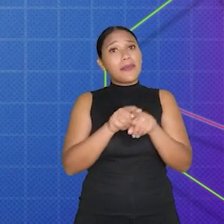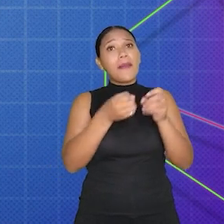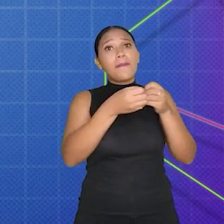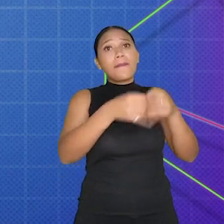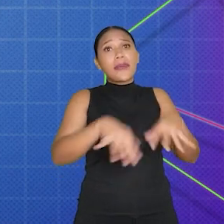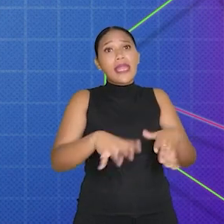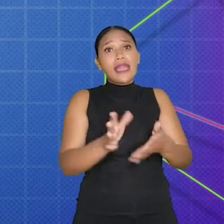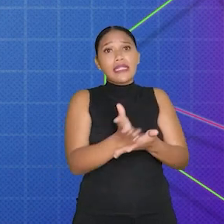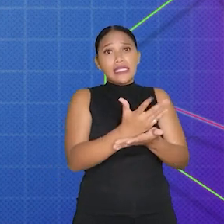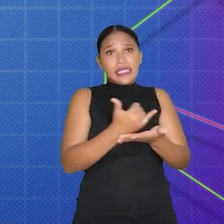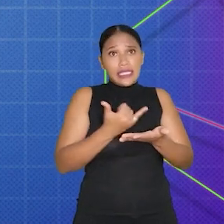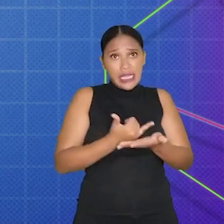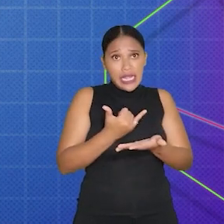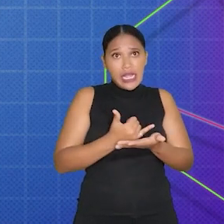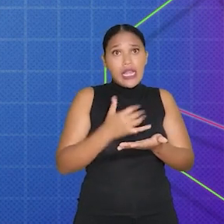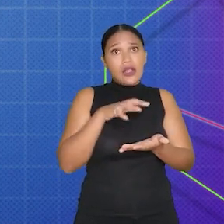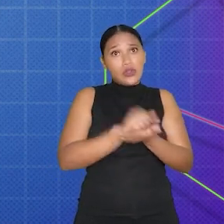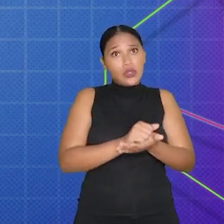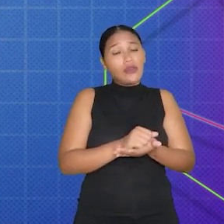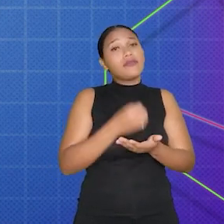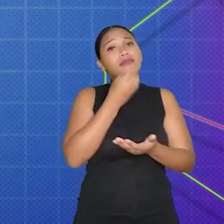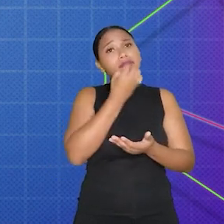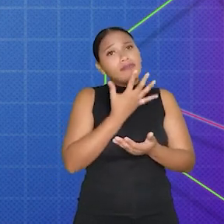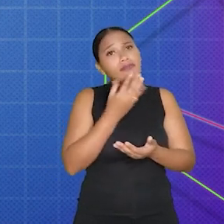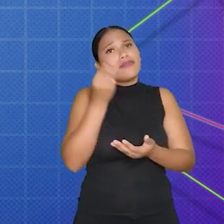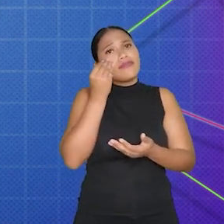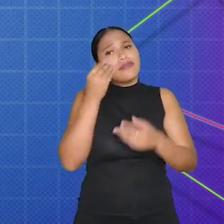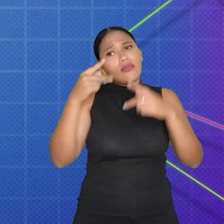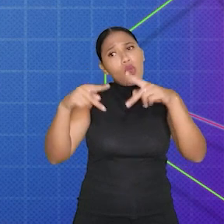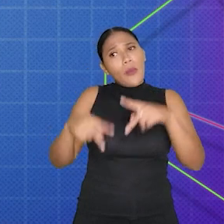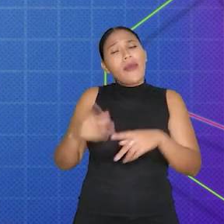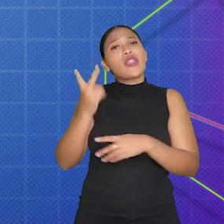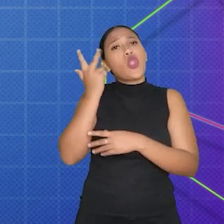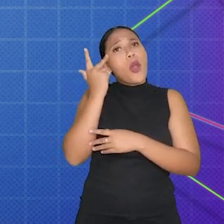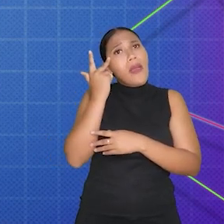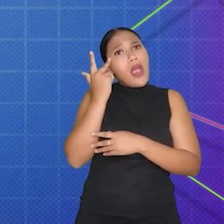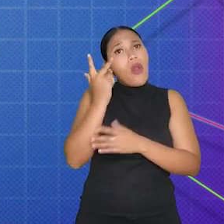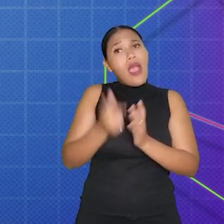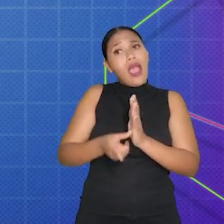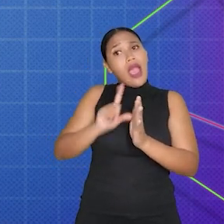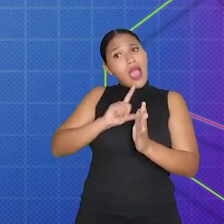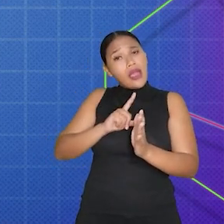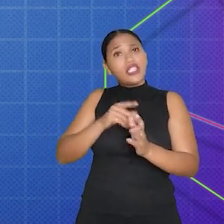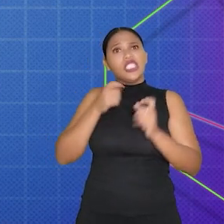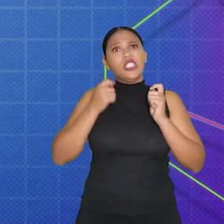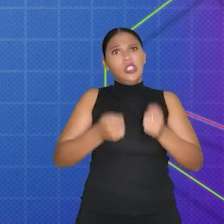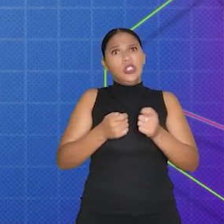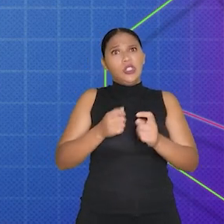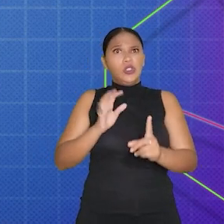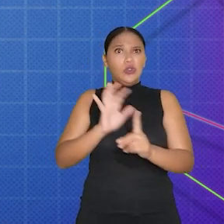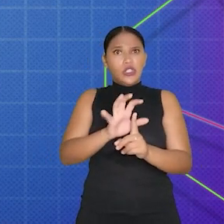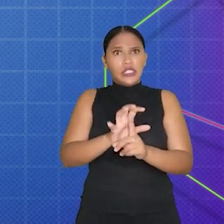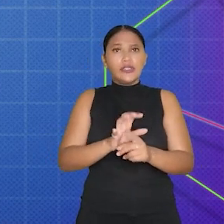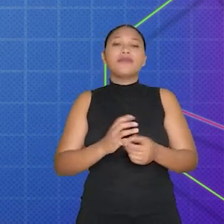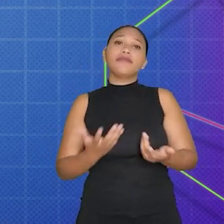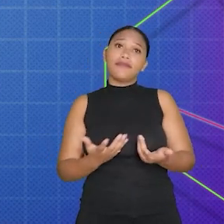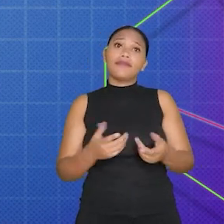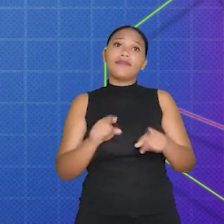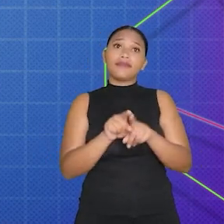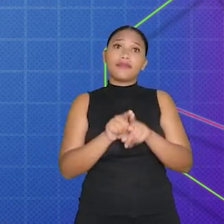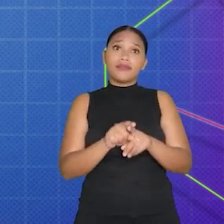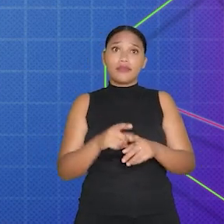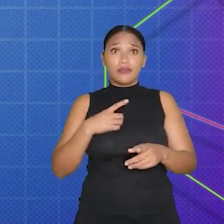dados e corrupção de arquivos. Portanto, é recomendável tentar fechar o programa normalmente primeiro, antes de recorrer à parada